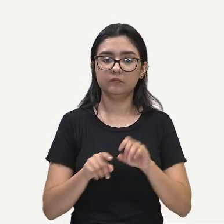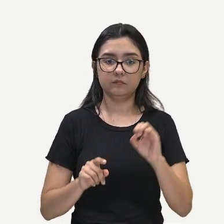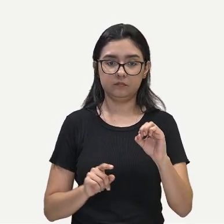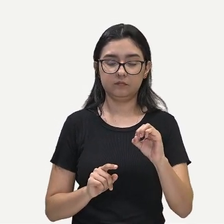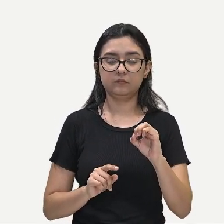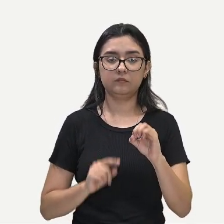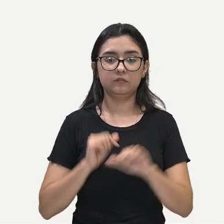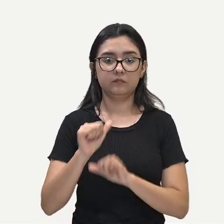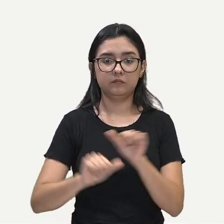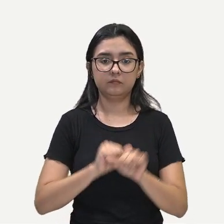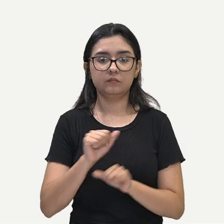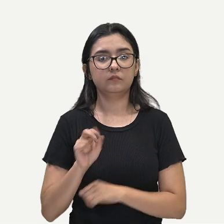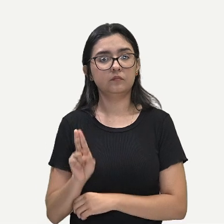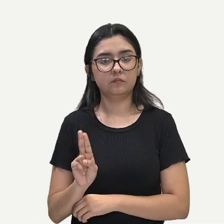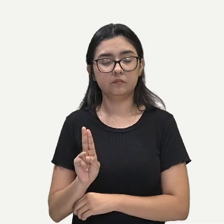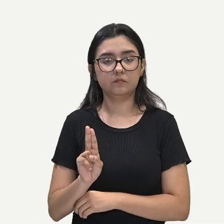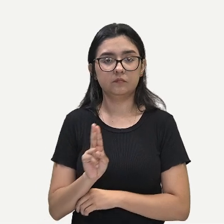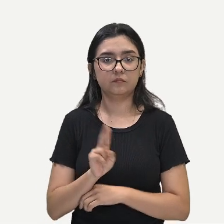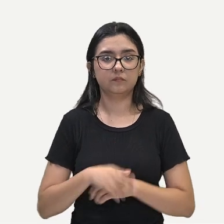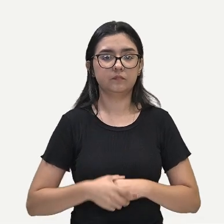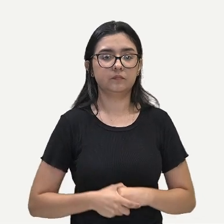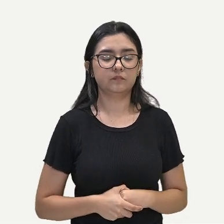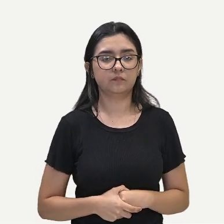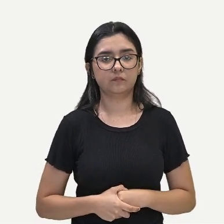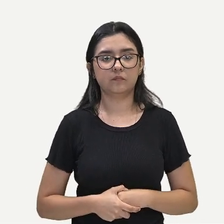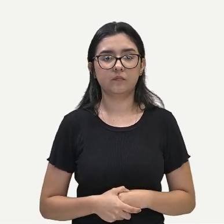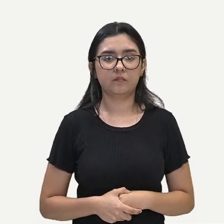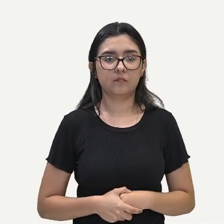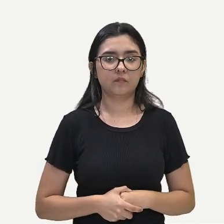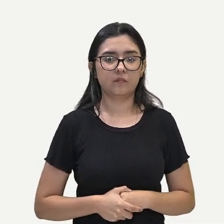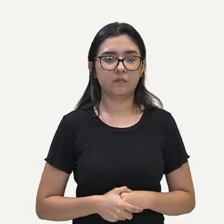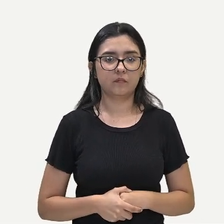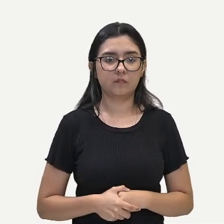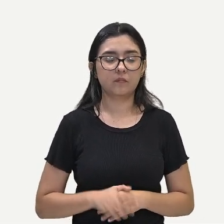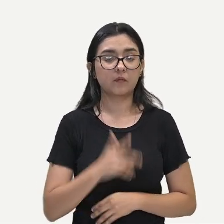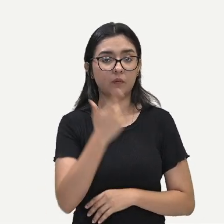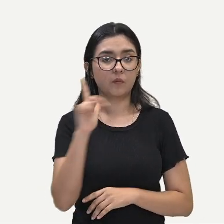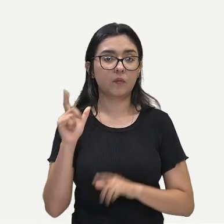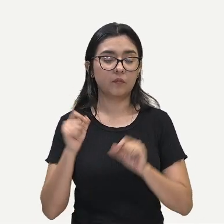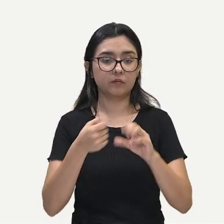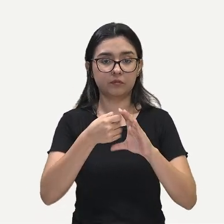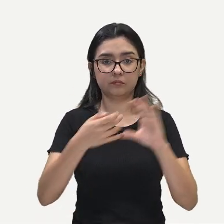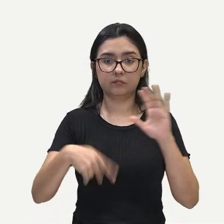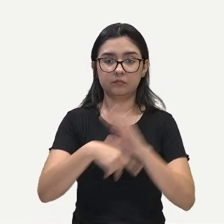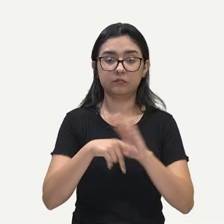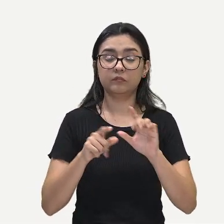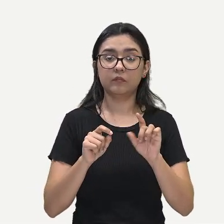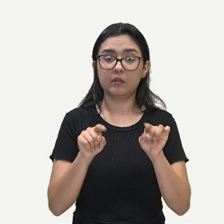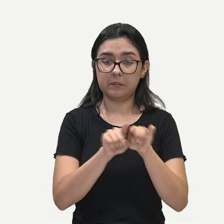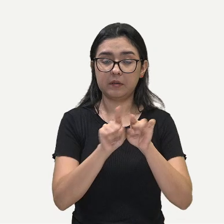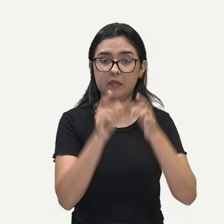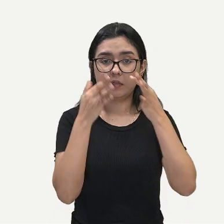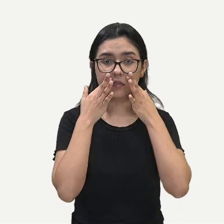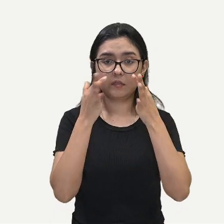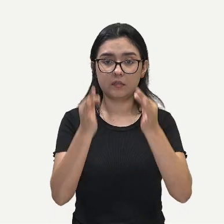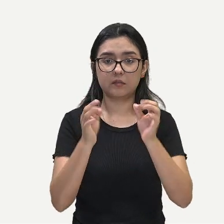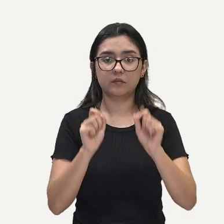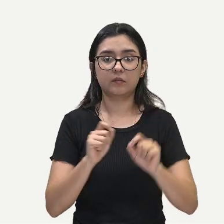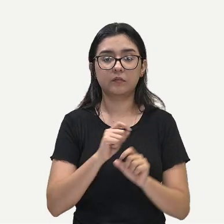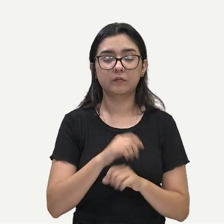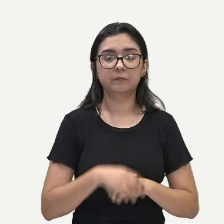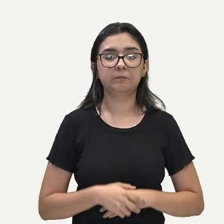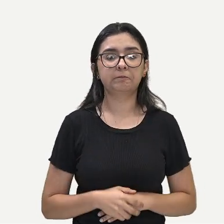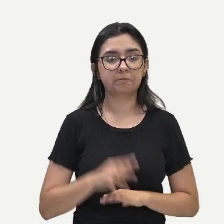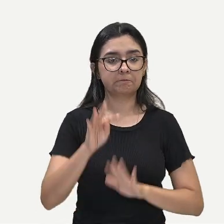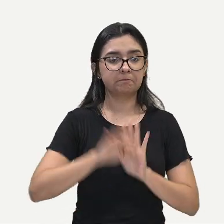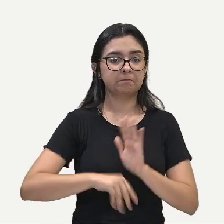transformar em U, tá bom? Outro ponto de atenção é que em los verbos com